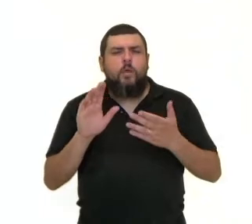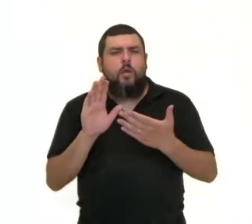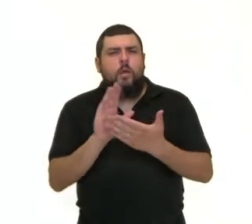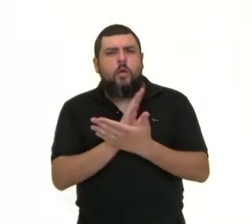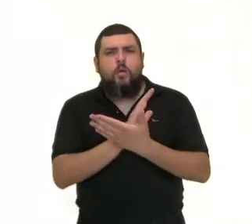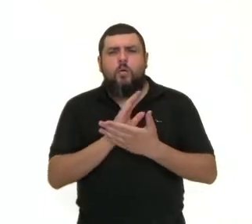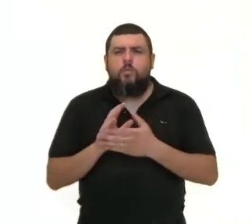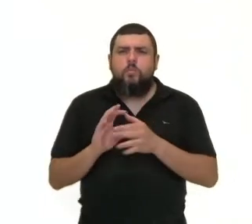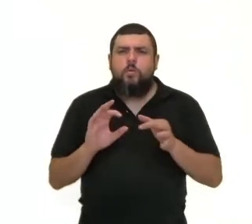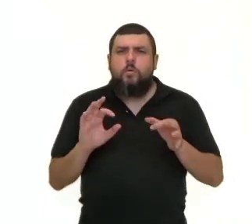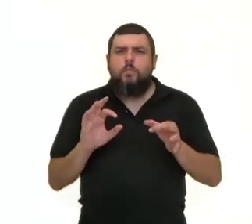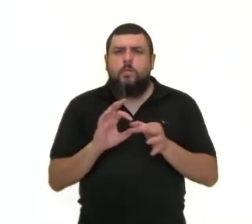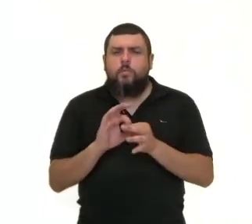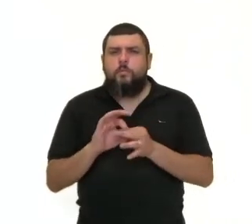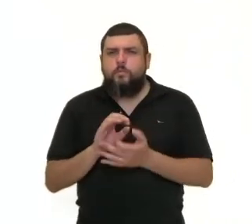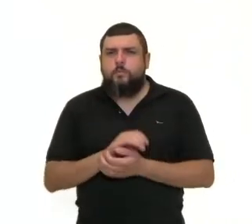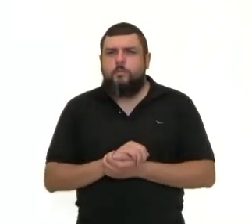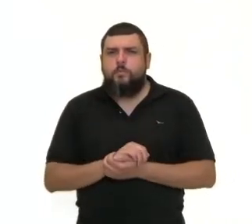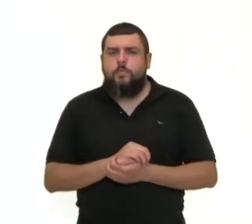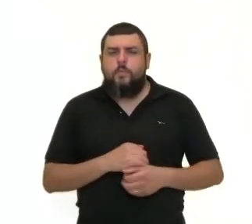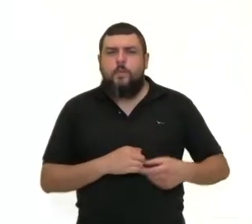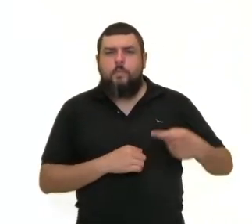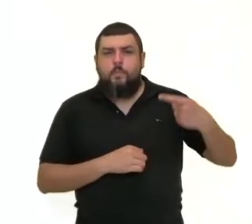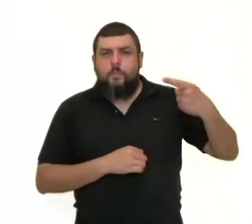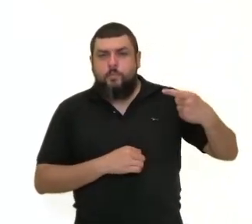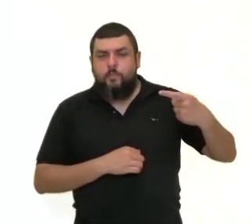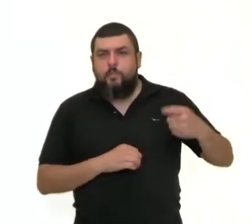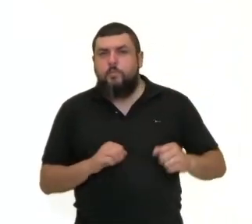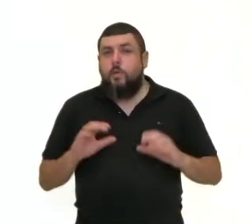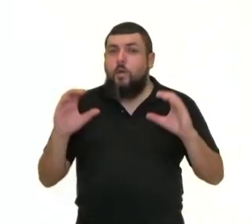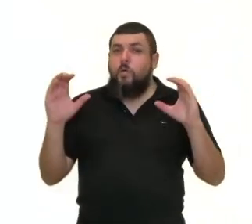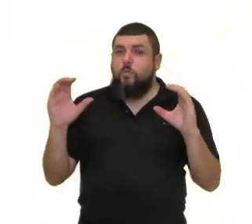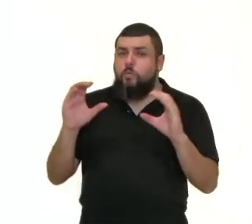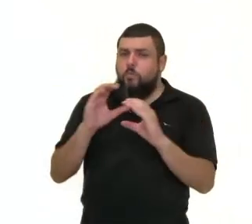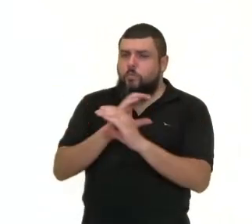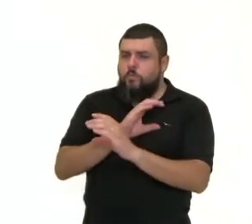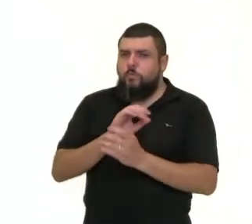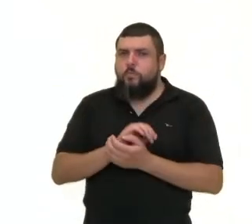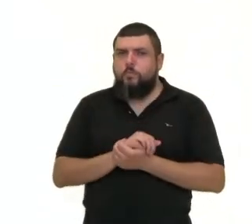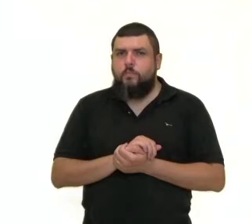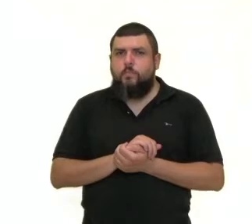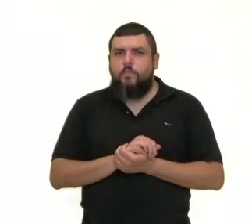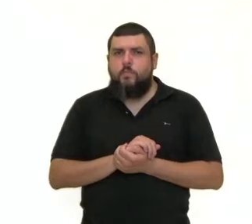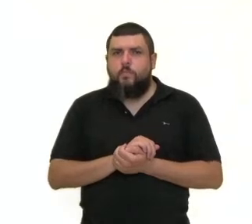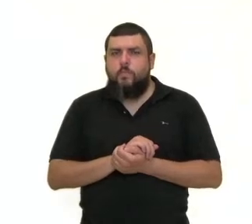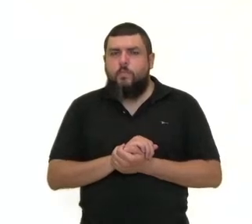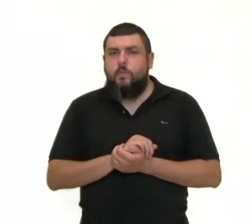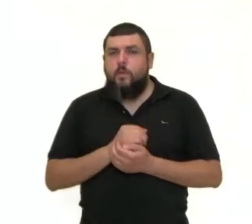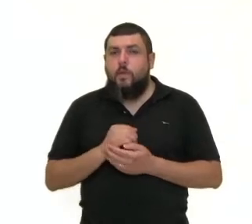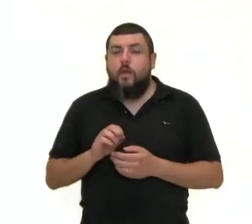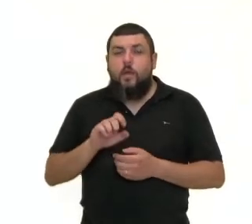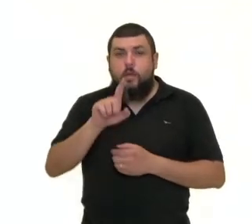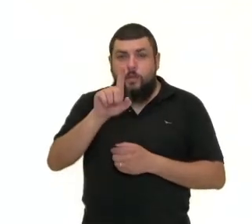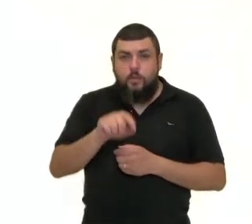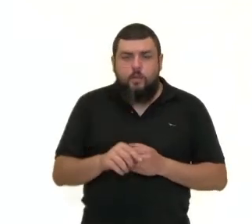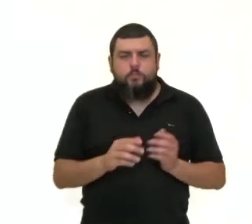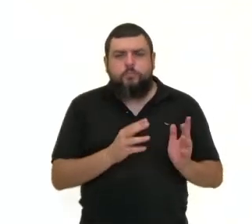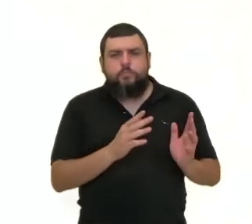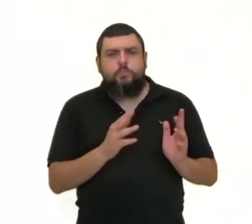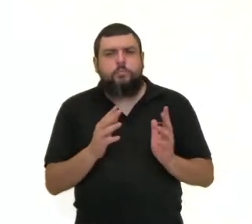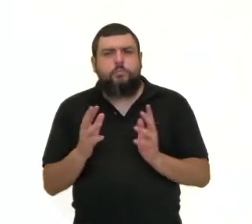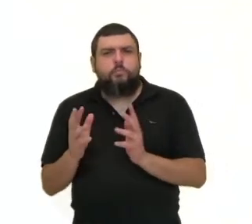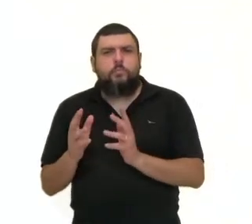coordenativas. As conclusivas, como o próprio nome já diz, conclusiva dá a ideia de conclusão. Quando você